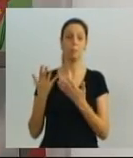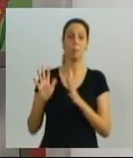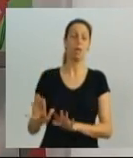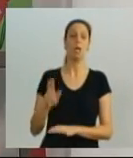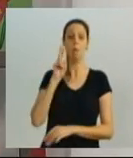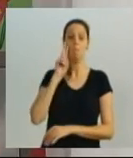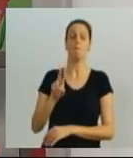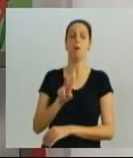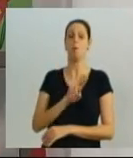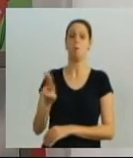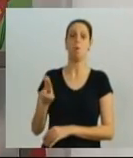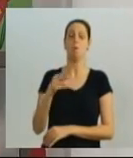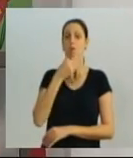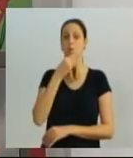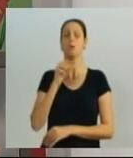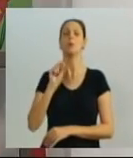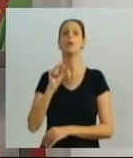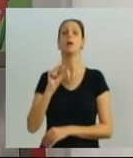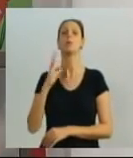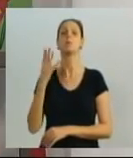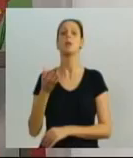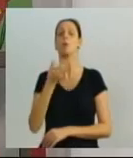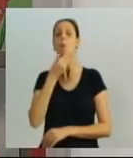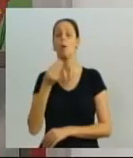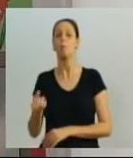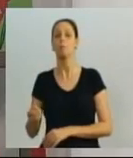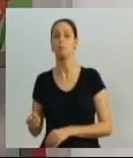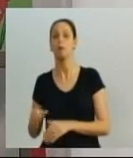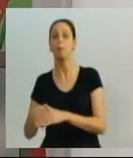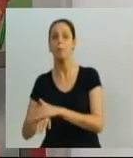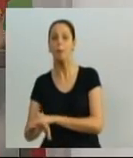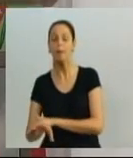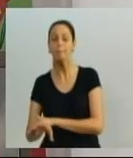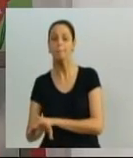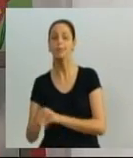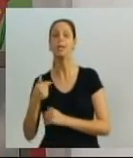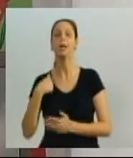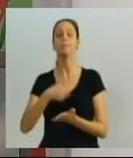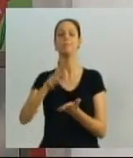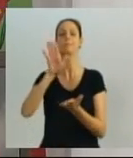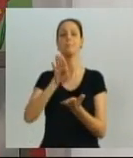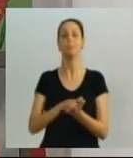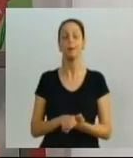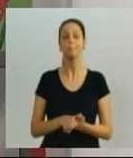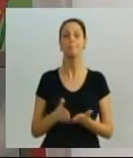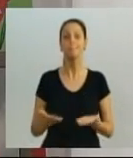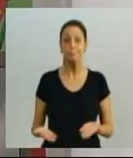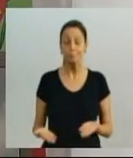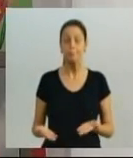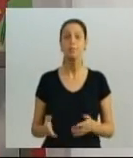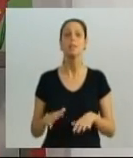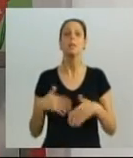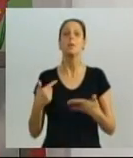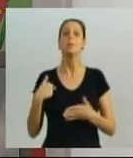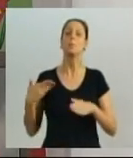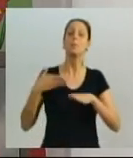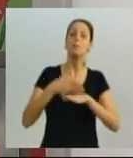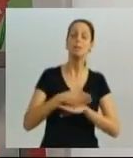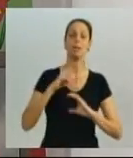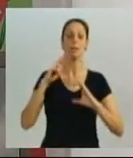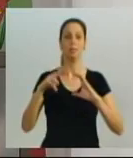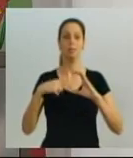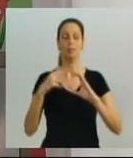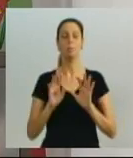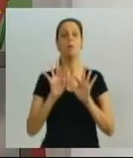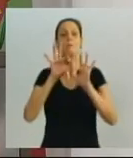colocou na gaveta e eu fui condenado à revelia. Paguei um consórcio, acabei de pagar faz... quando entrei na Câmara, eu acabei de pagar,